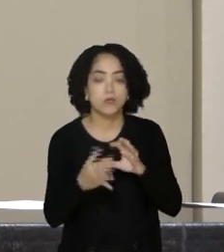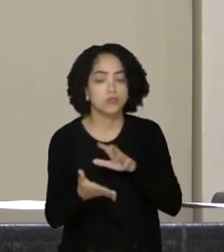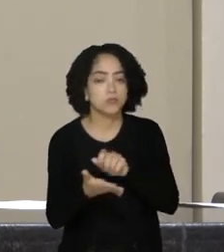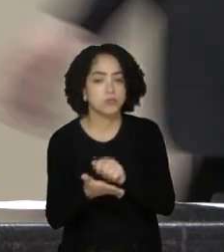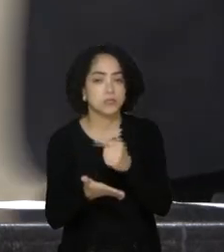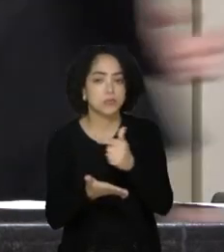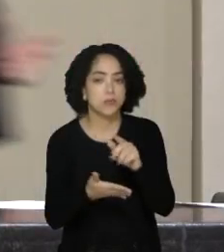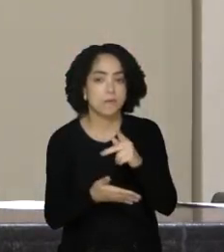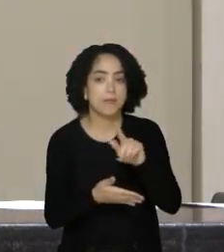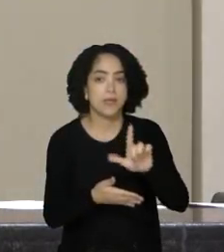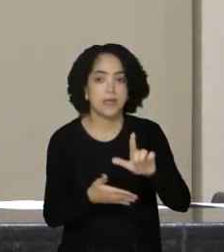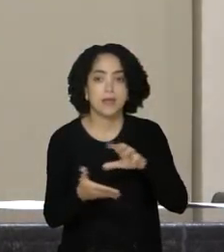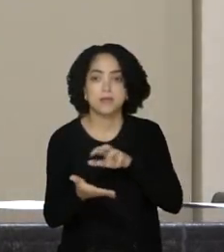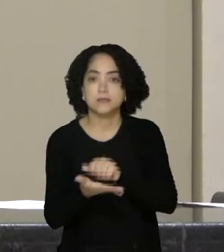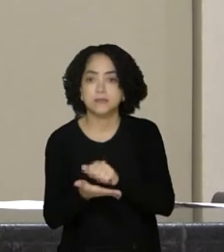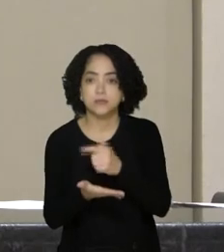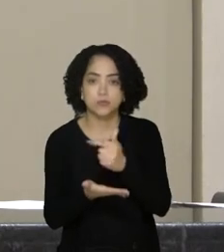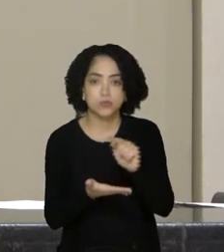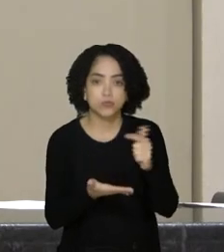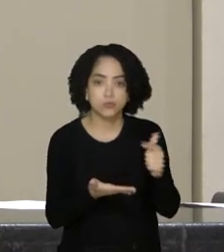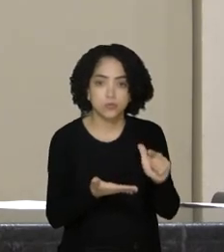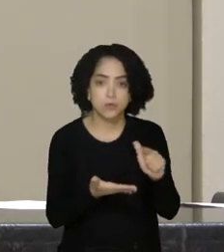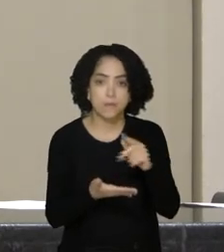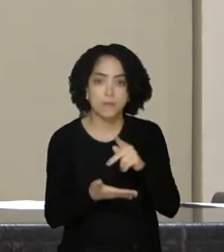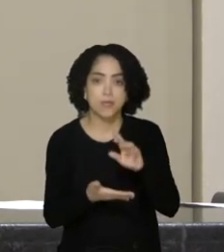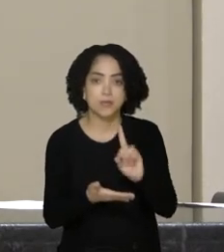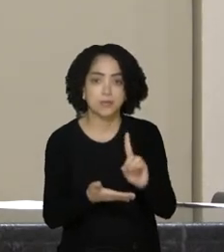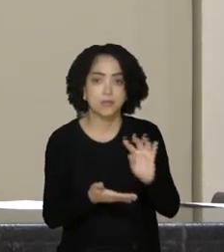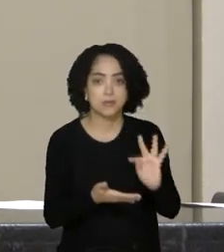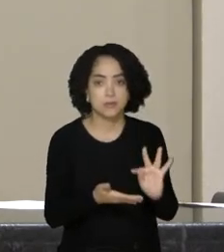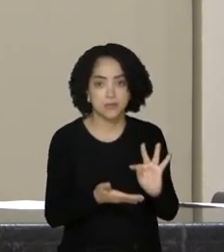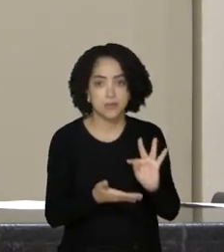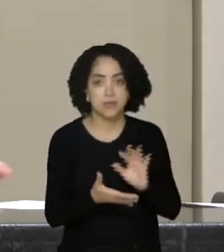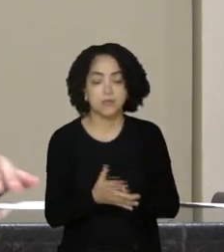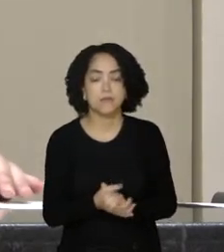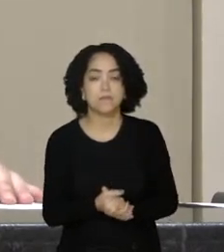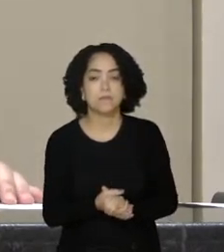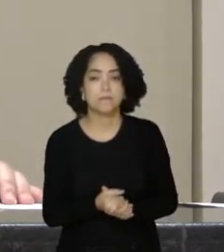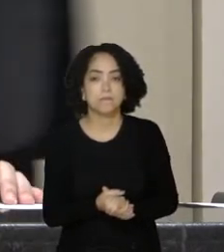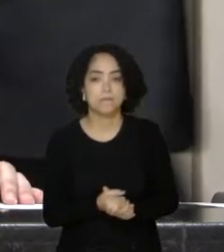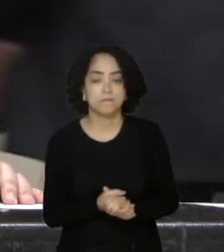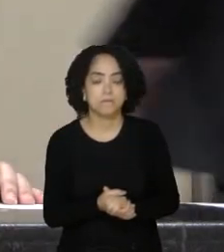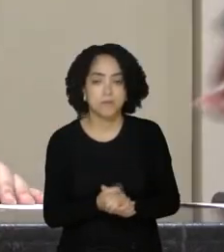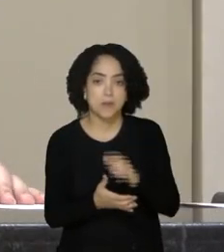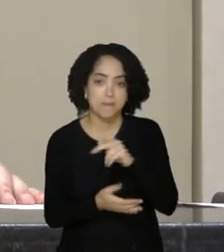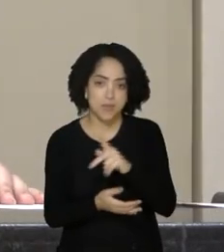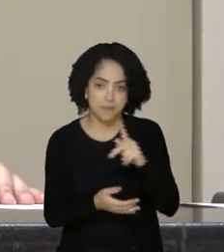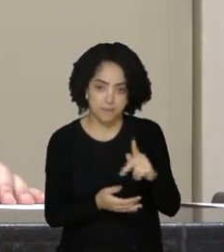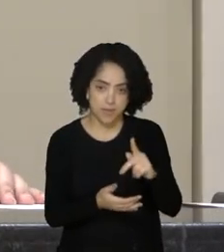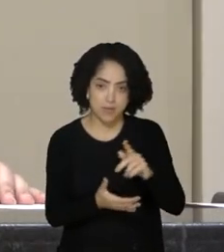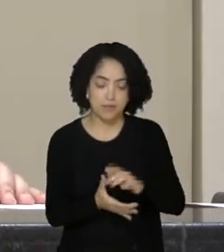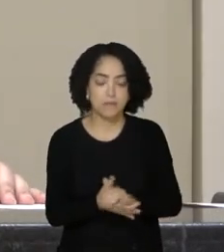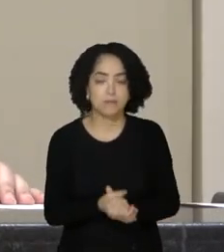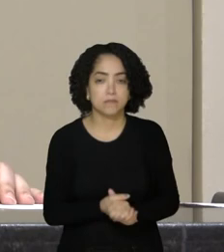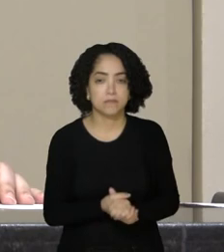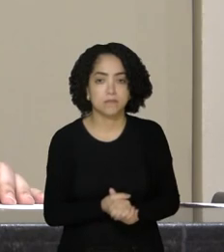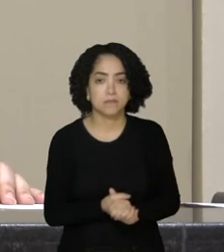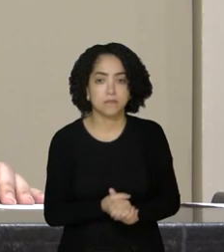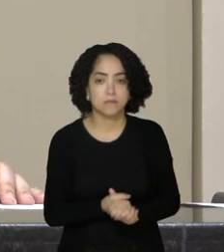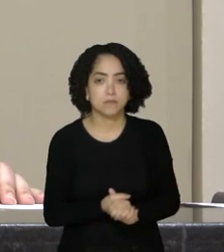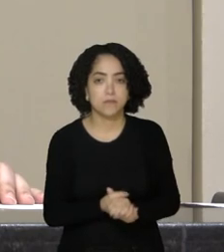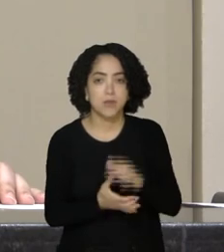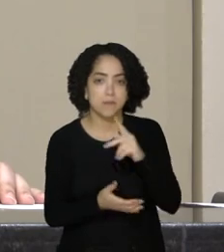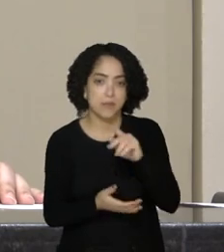PL também não tem escrito bancada PDT publicanos também não tem PP também não tem oradora inscrito